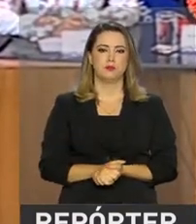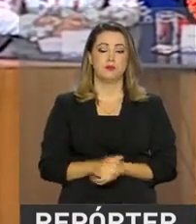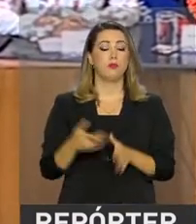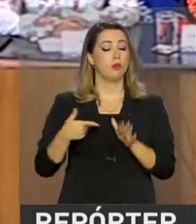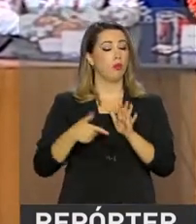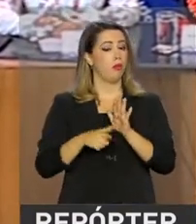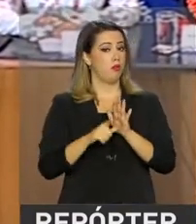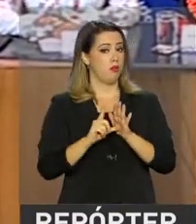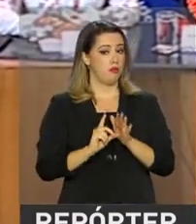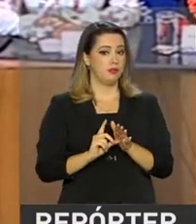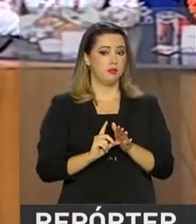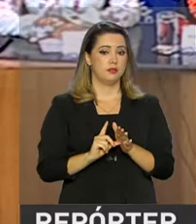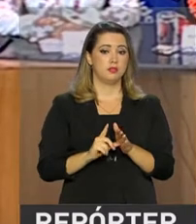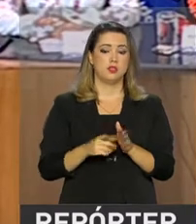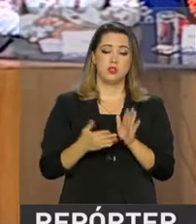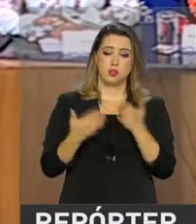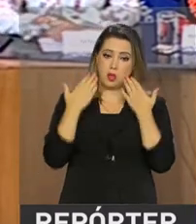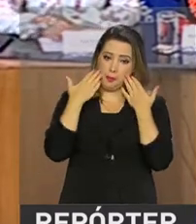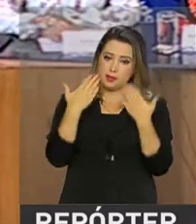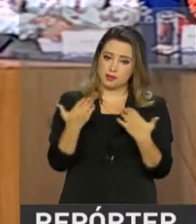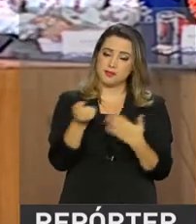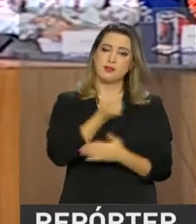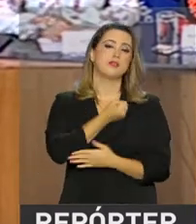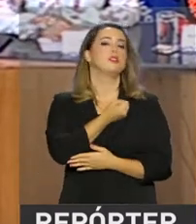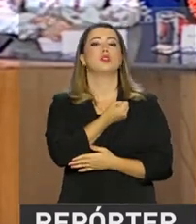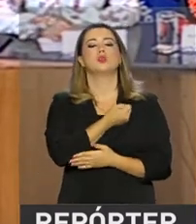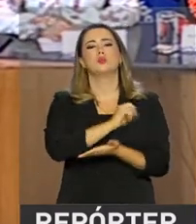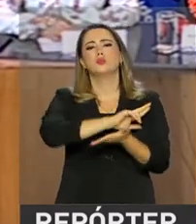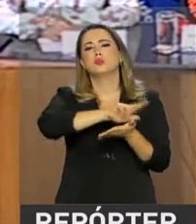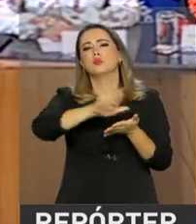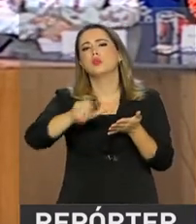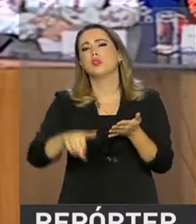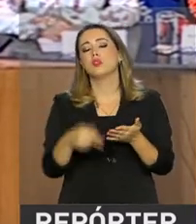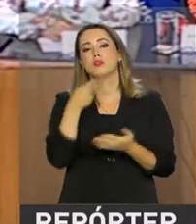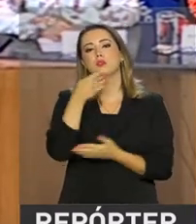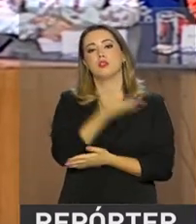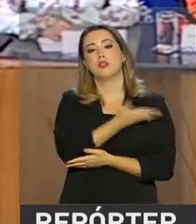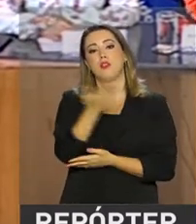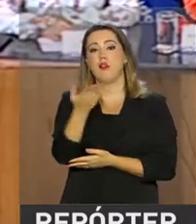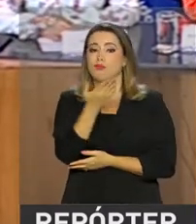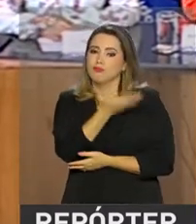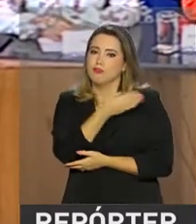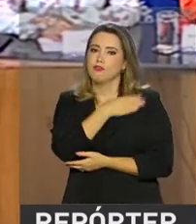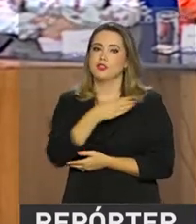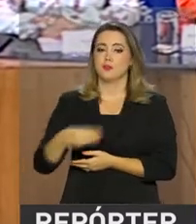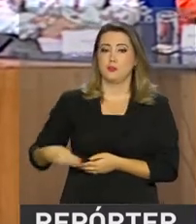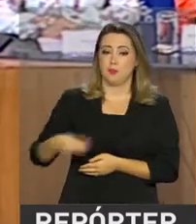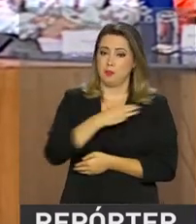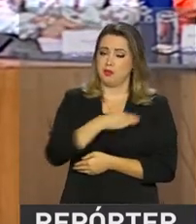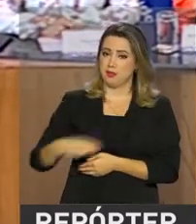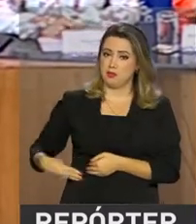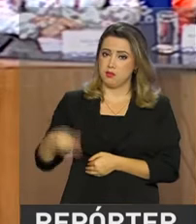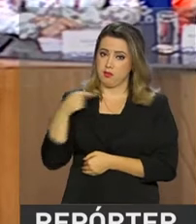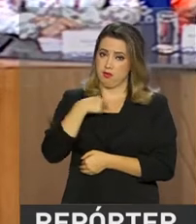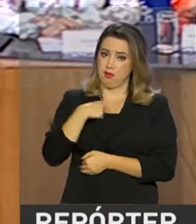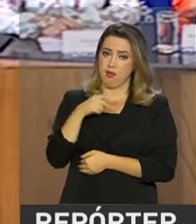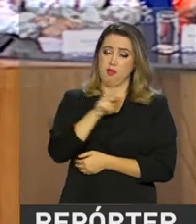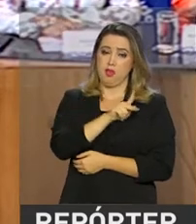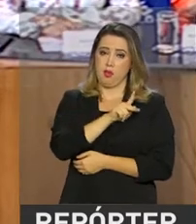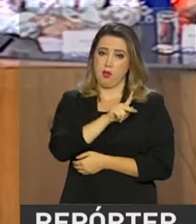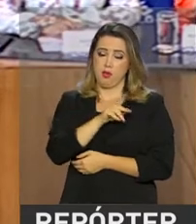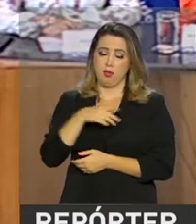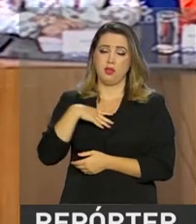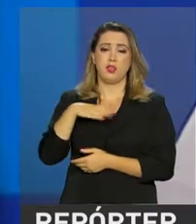Antes de apresentar alguns números gerais, eu gostaria de dizer, ministro, que como chefe dessa equipe toda